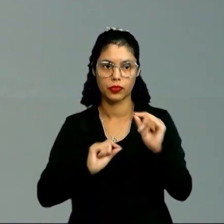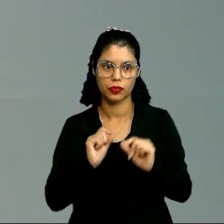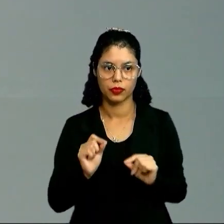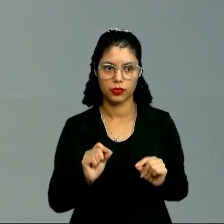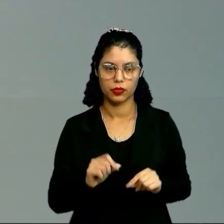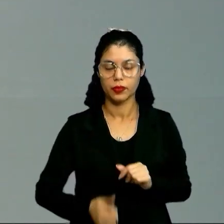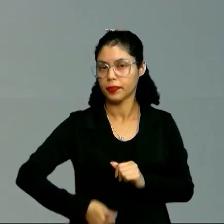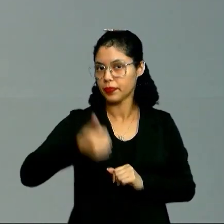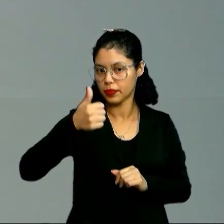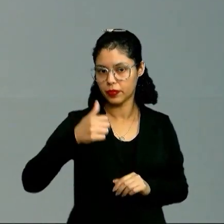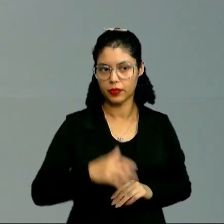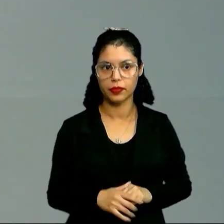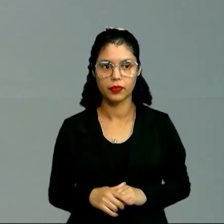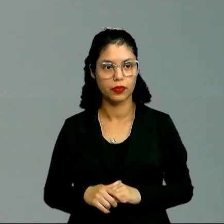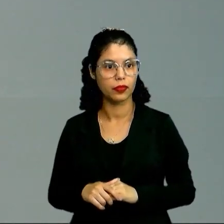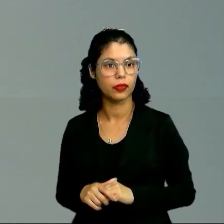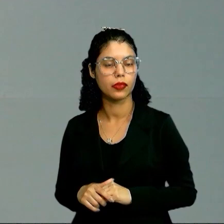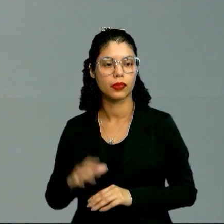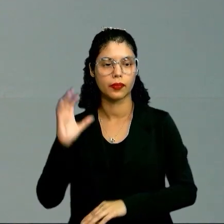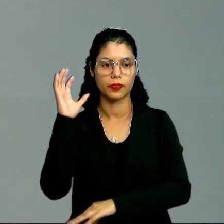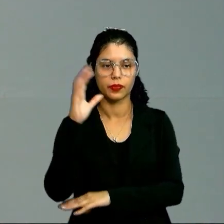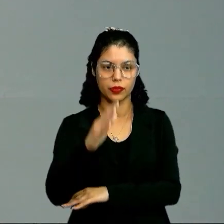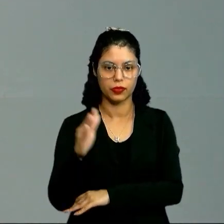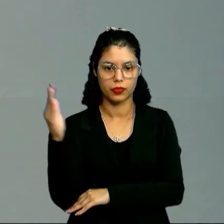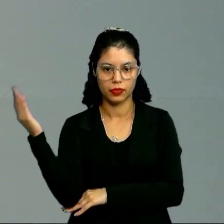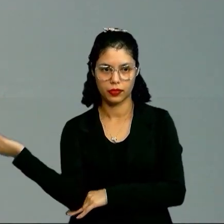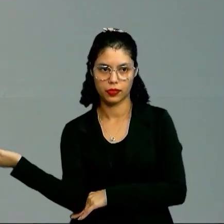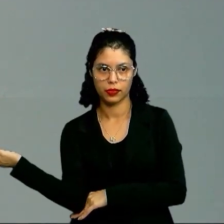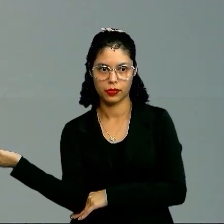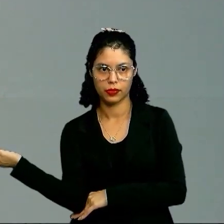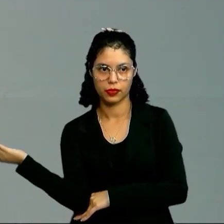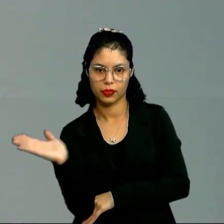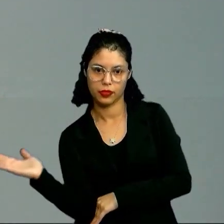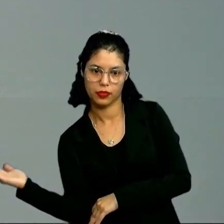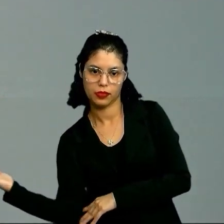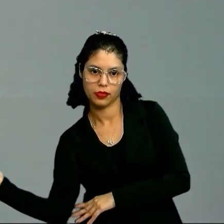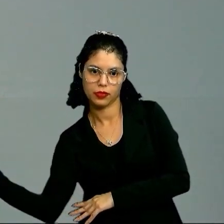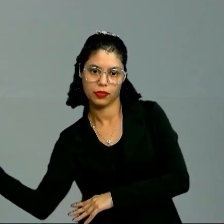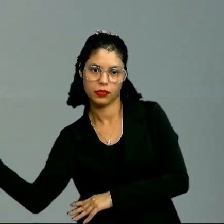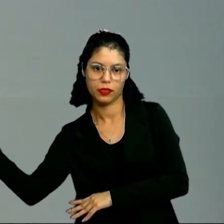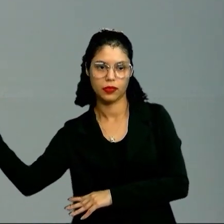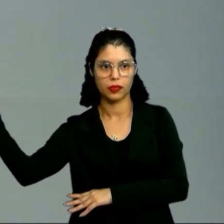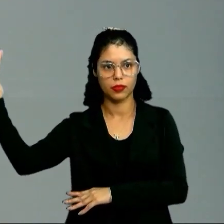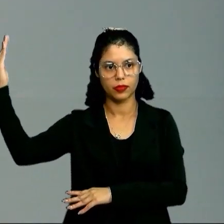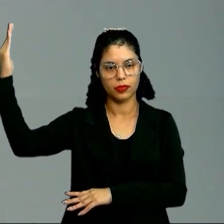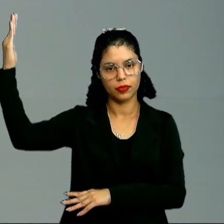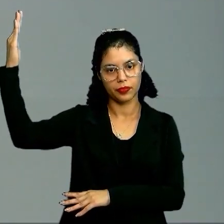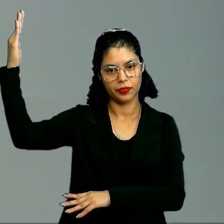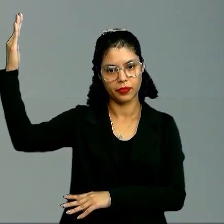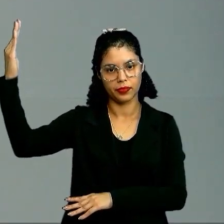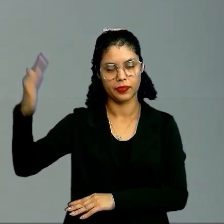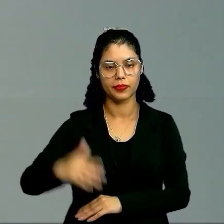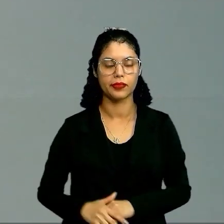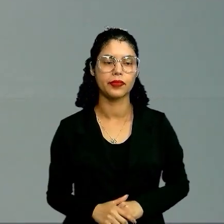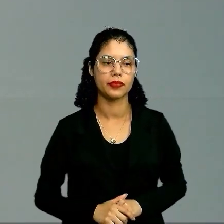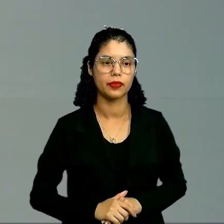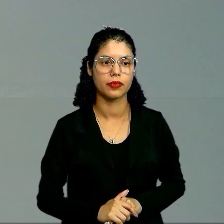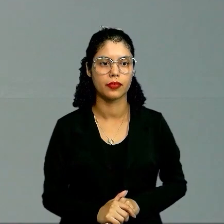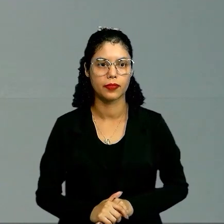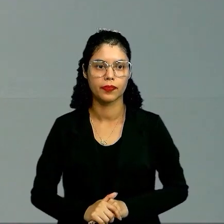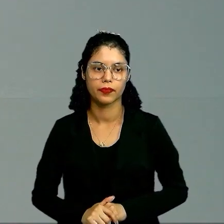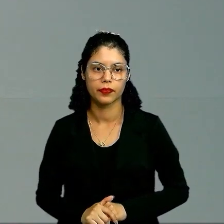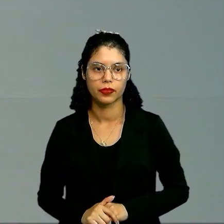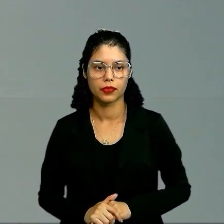é positiva. A planta, no caso, ela está crescendo contra a gravidade, ou seja, ela está indo para cima.